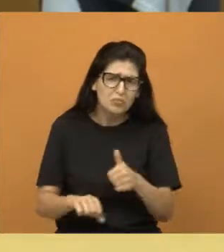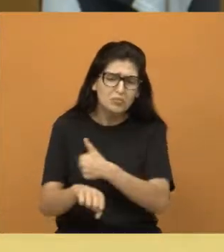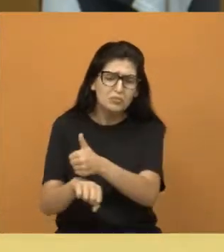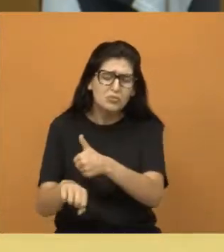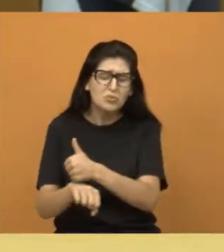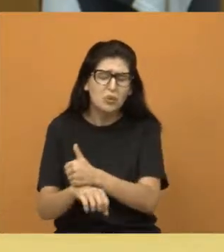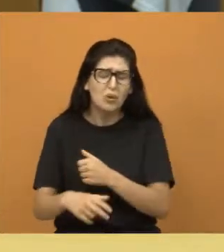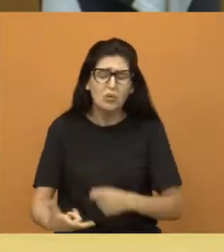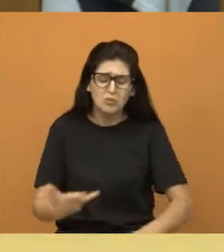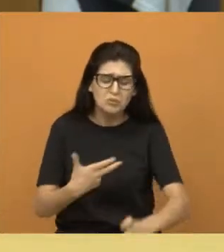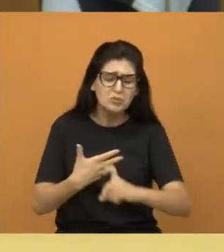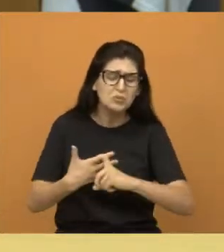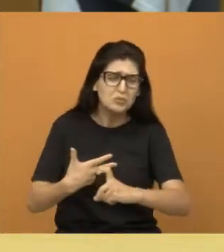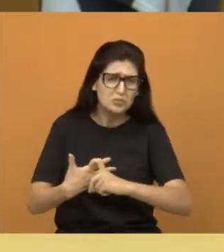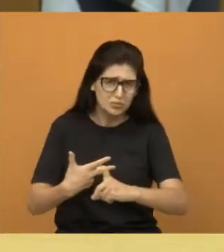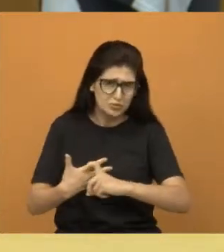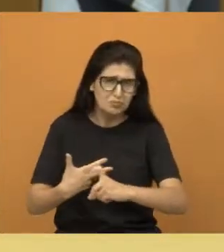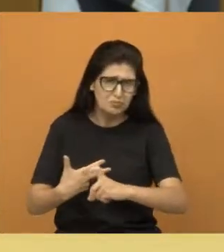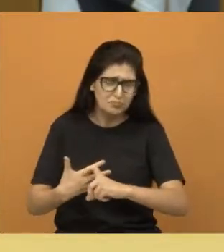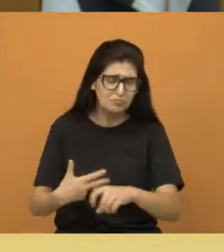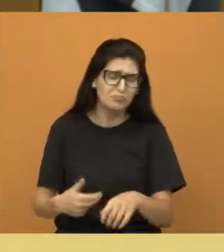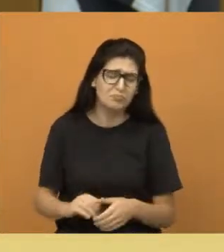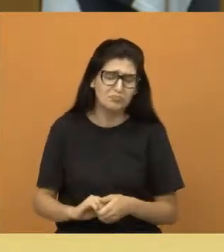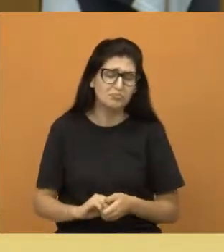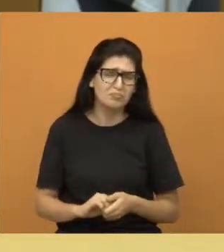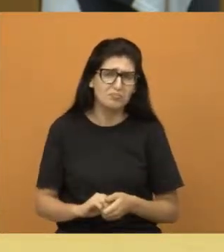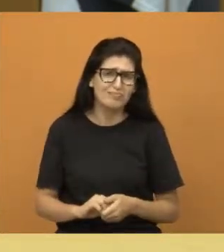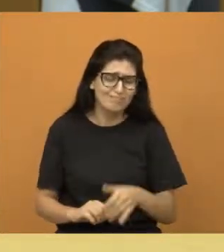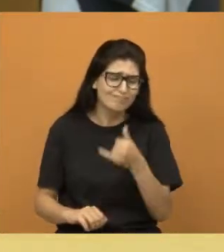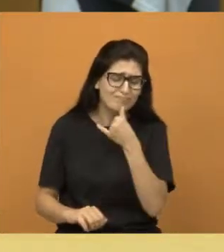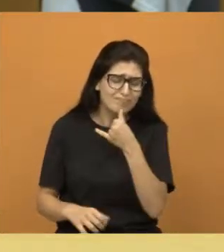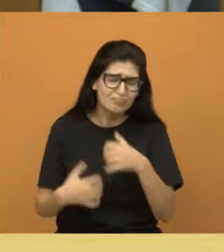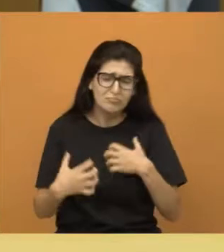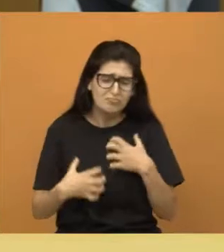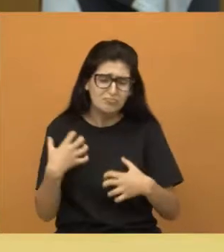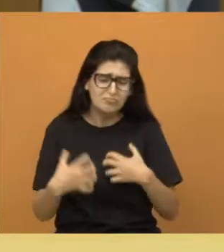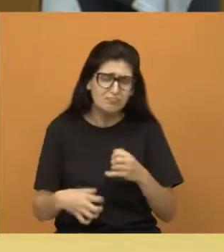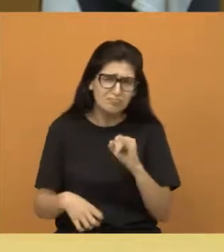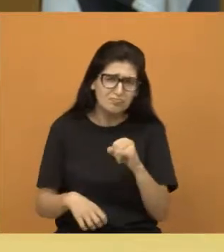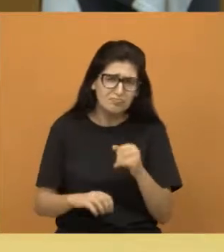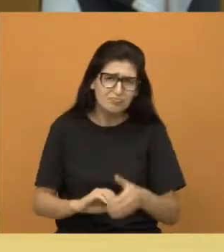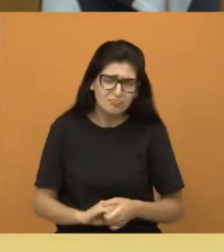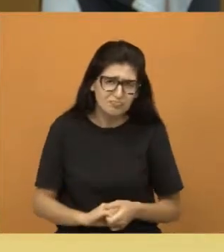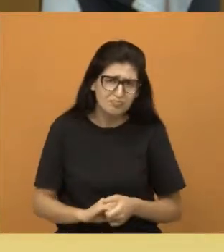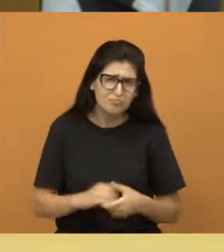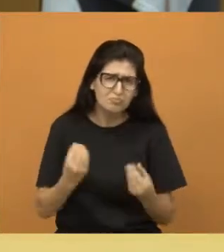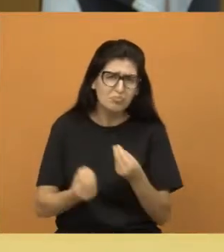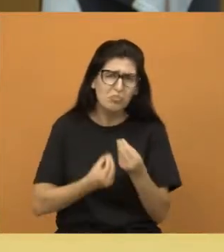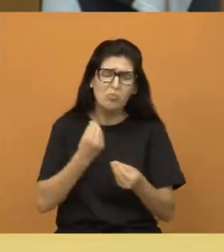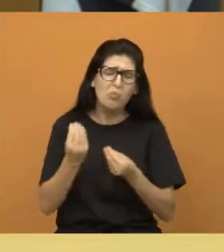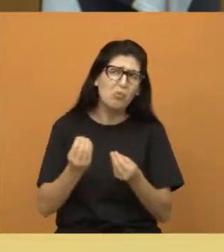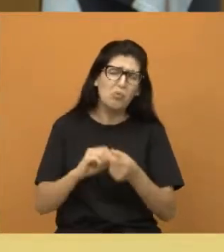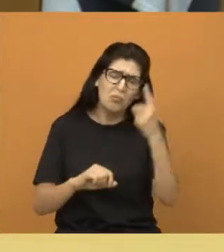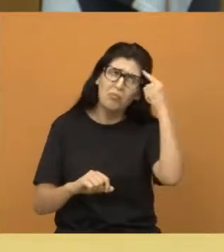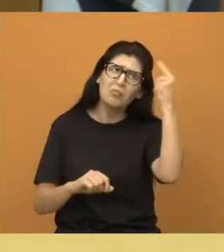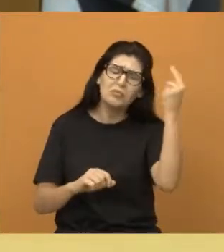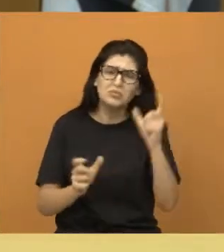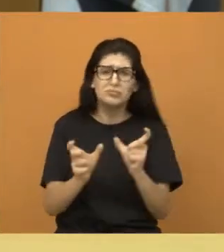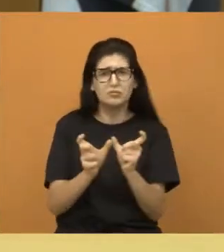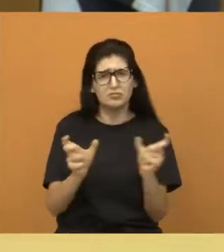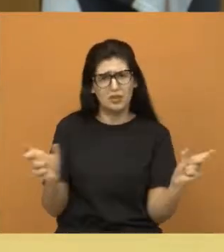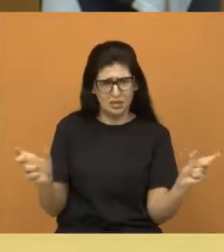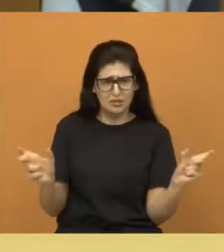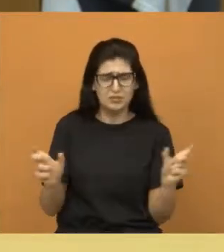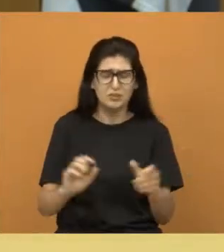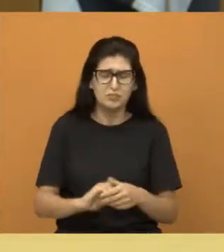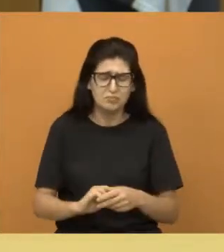do Executivo. É brincadeira, gente. Eu só posso intitular com uma frase, o vereador Arildo,